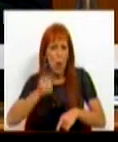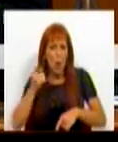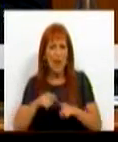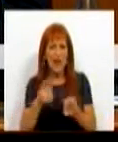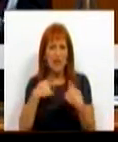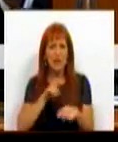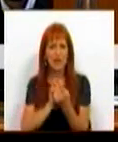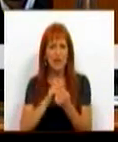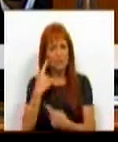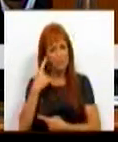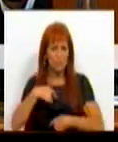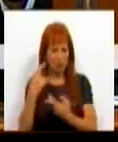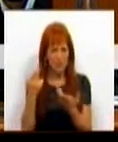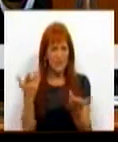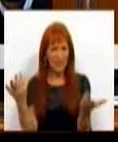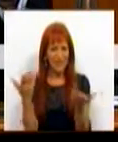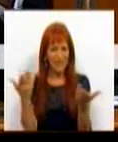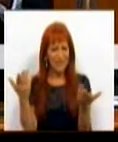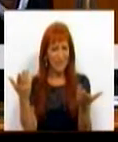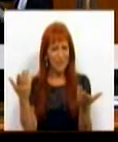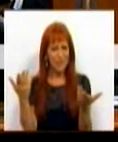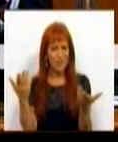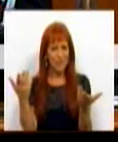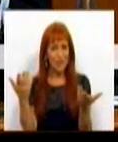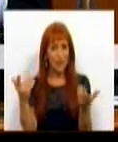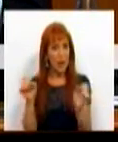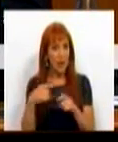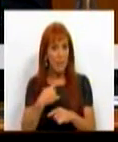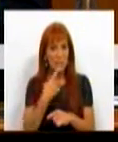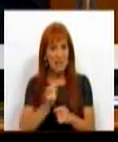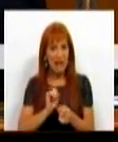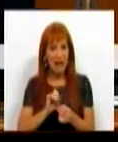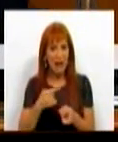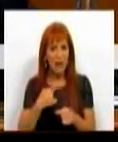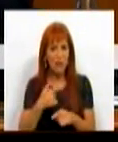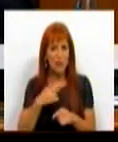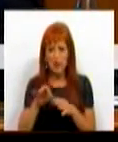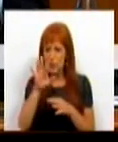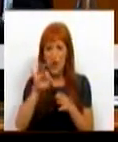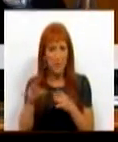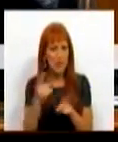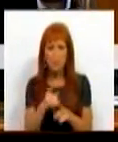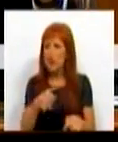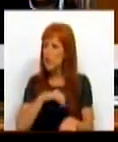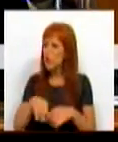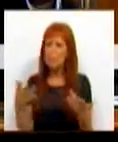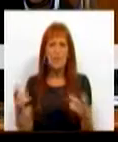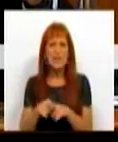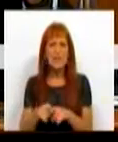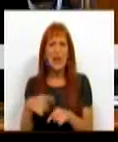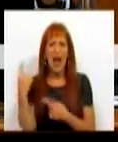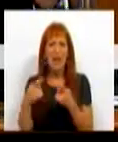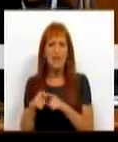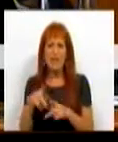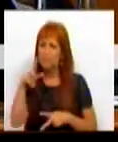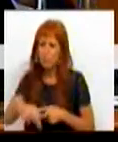esta audição está a ser transmitida e ninguém vai conseguir perceber nada, nem os apartes, nem porque é que o senhor deputado de vez em